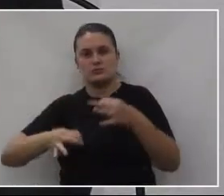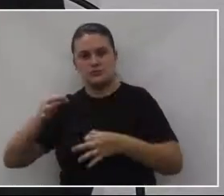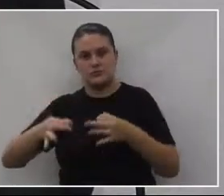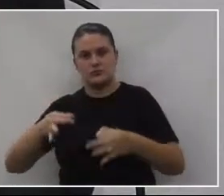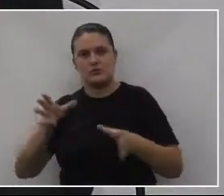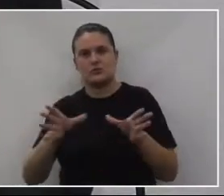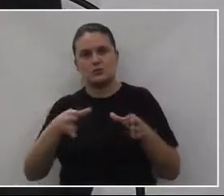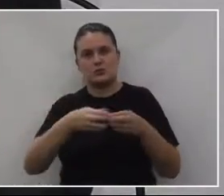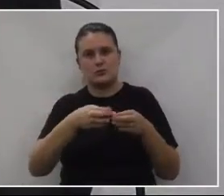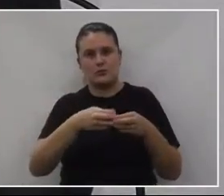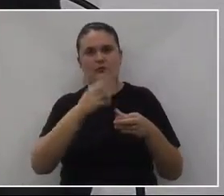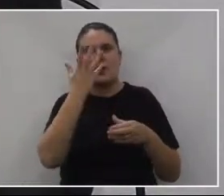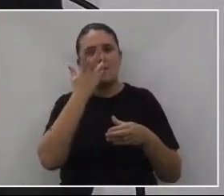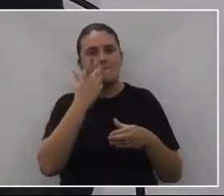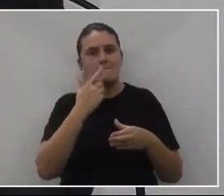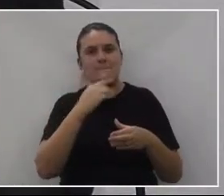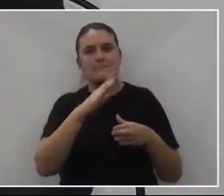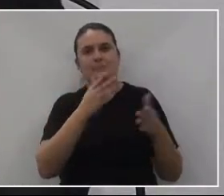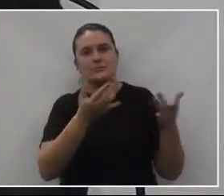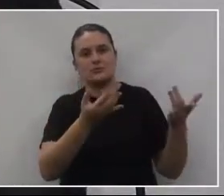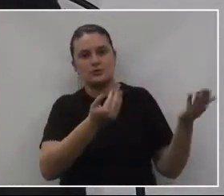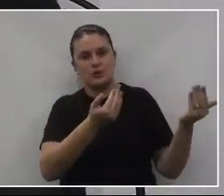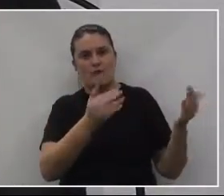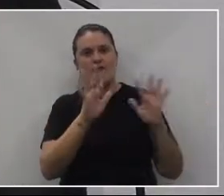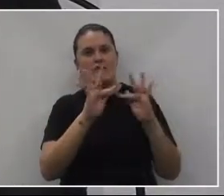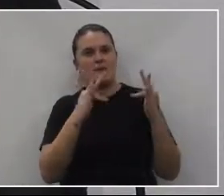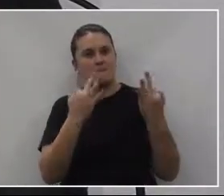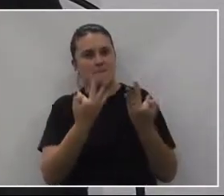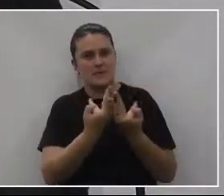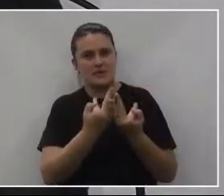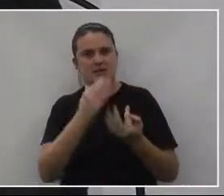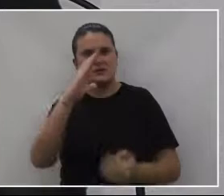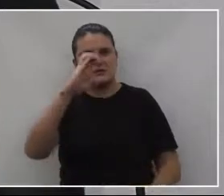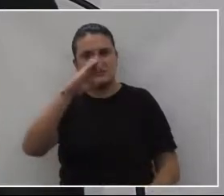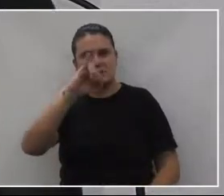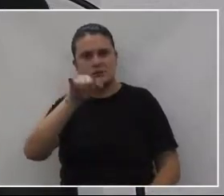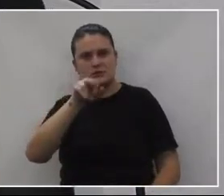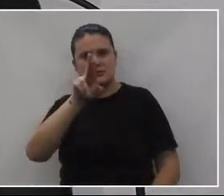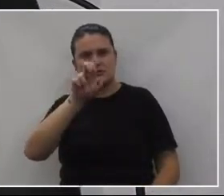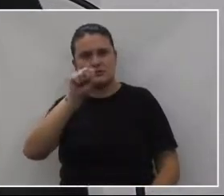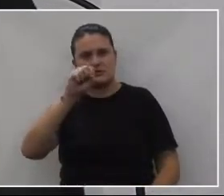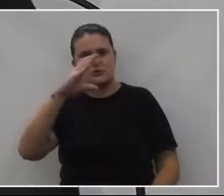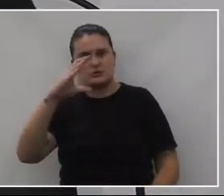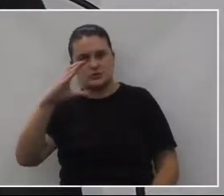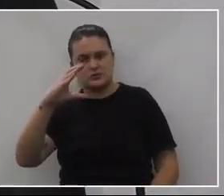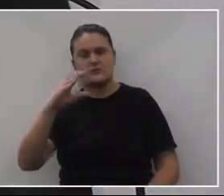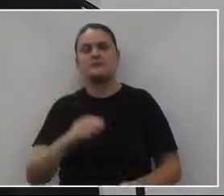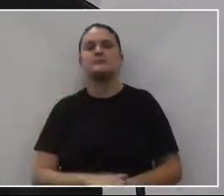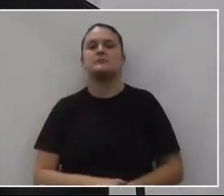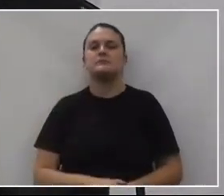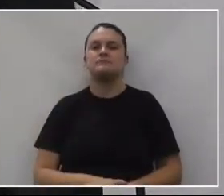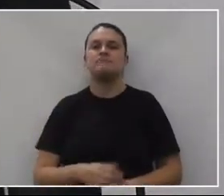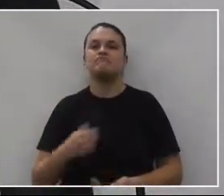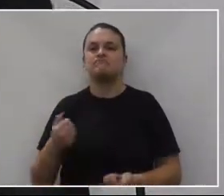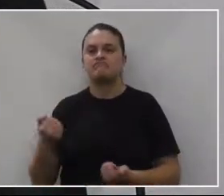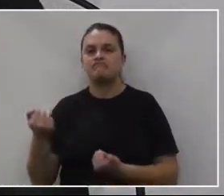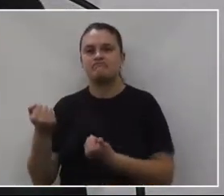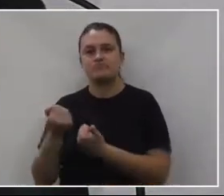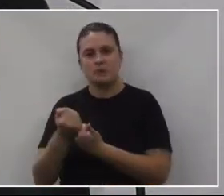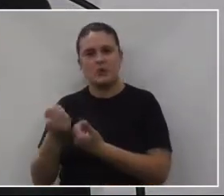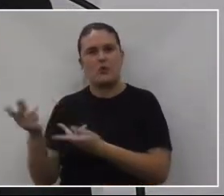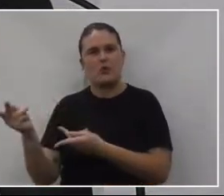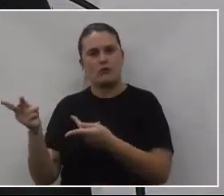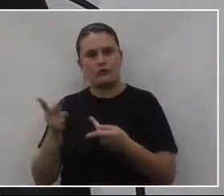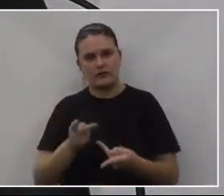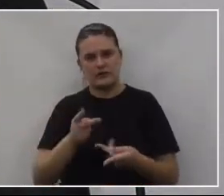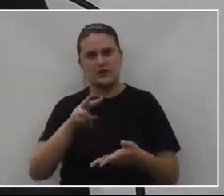Infância, Juventude e Vara da Família, de União da Vitória, do Centro Judiciário de Solução de Conflitos e Cidadania. Reforço o convite que enviamos,